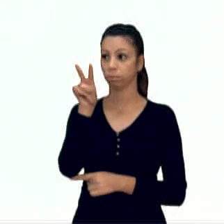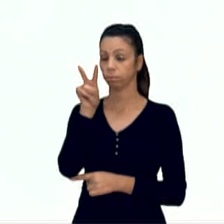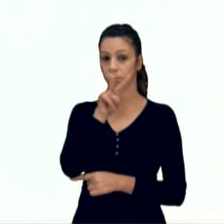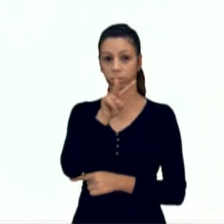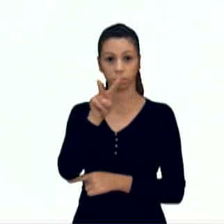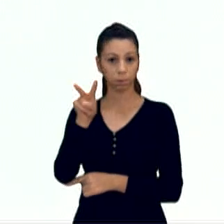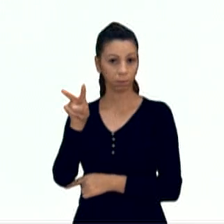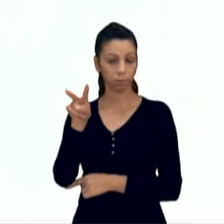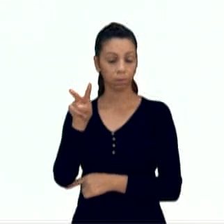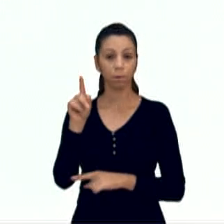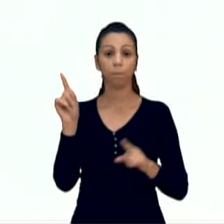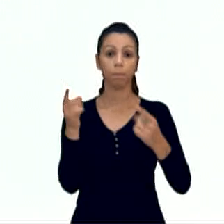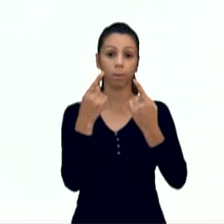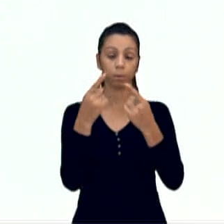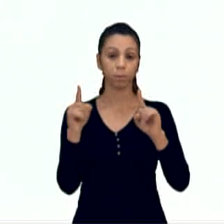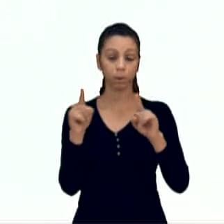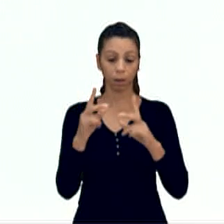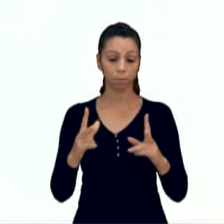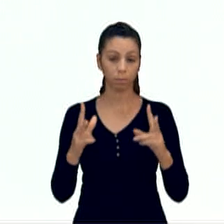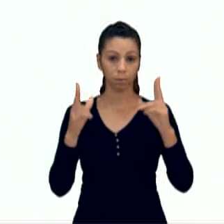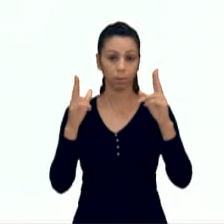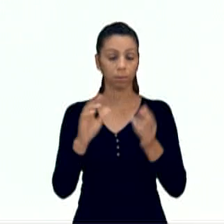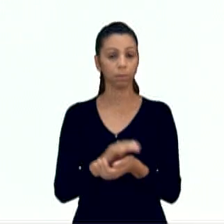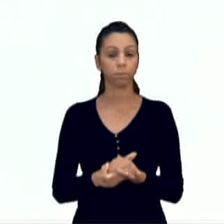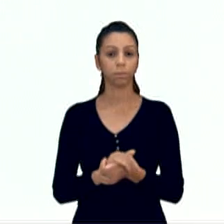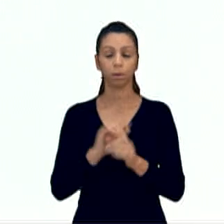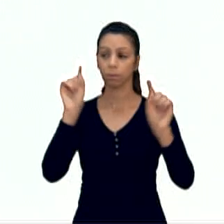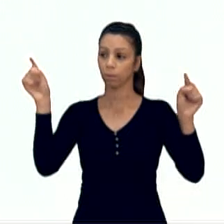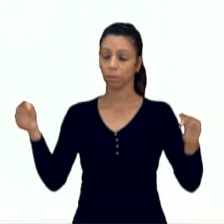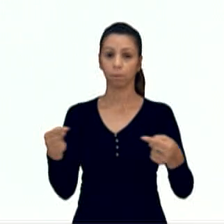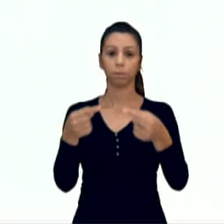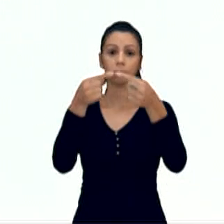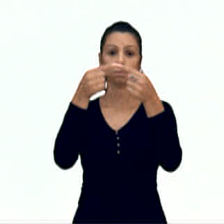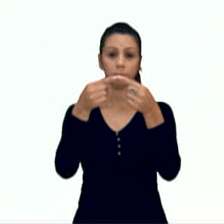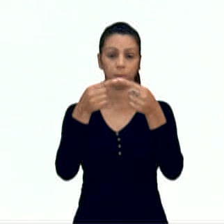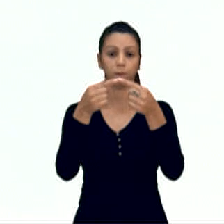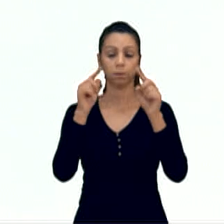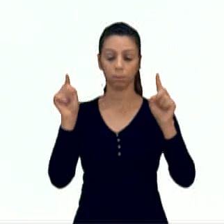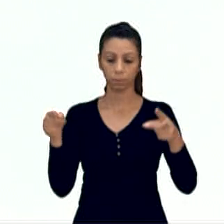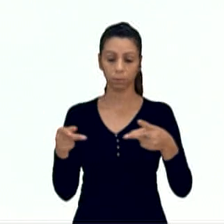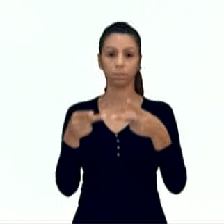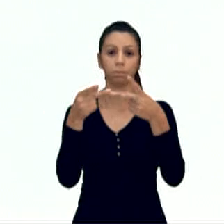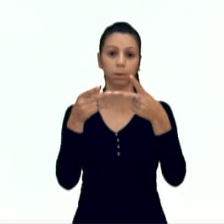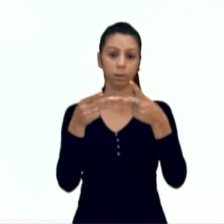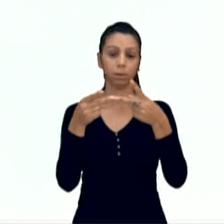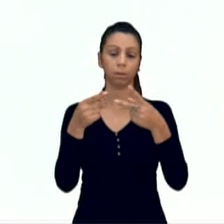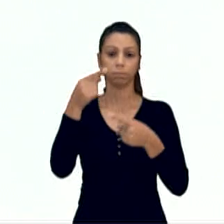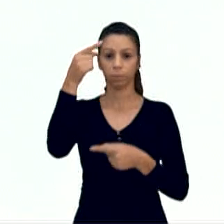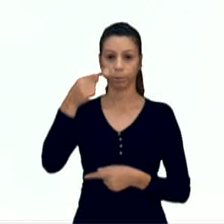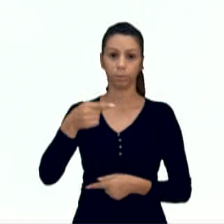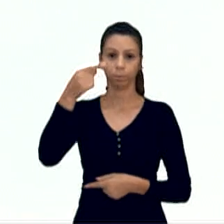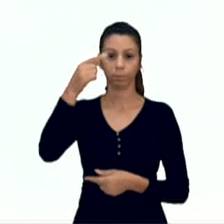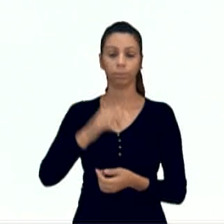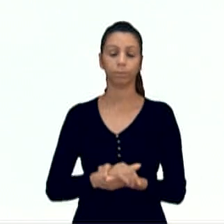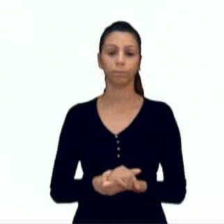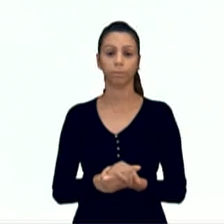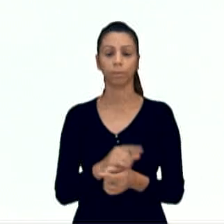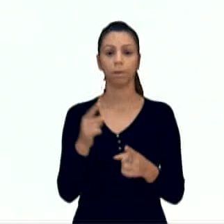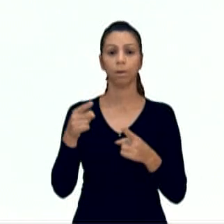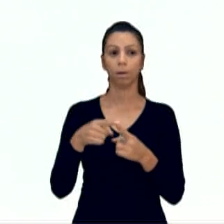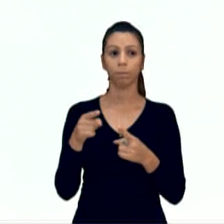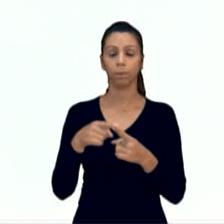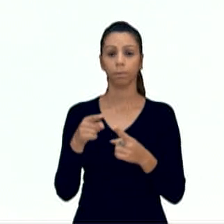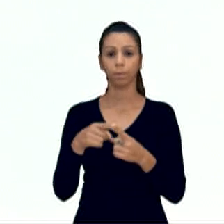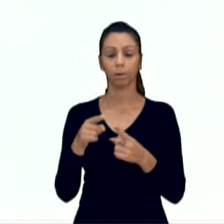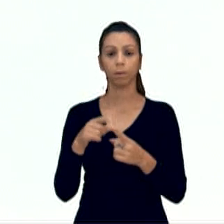dois trechos de música e vão ver qual é a palavrinha que se encaixa melhor em uma das duas. A primeira, letter